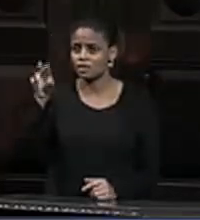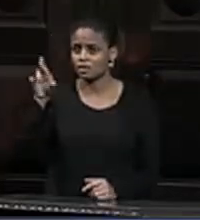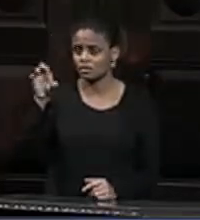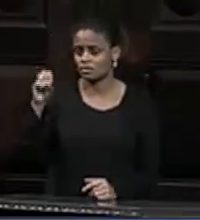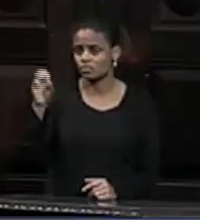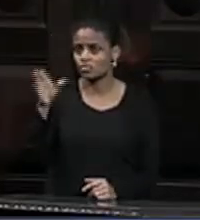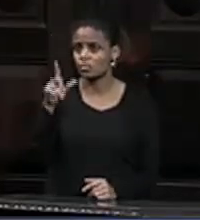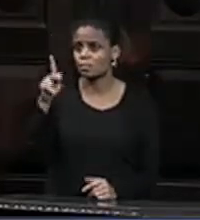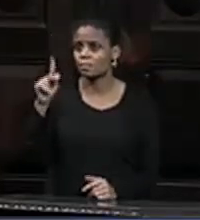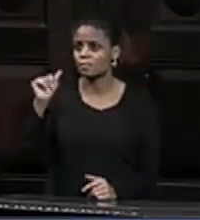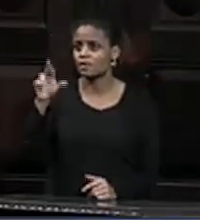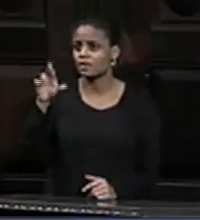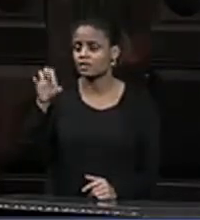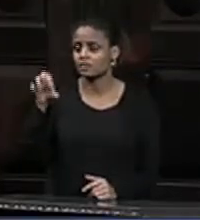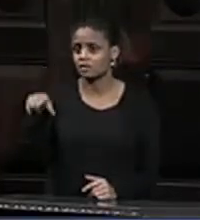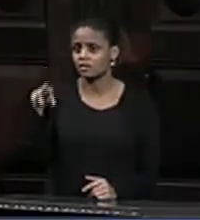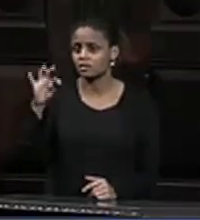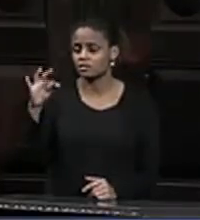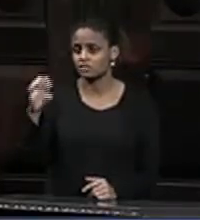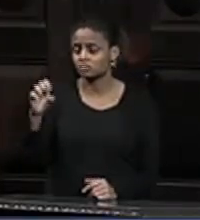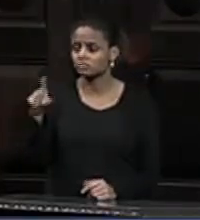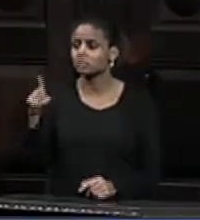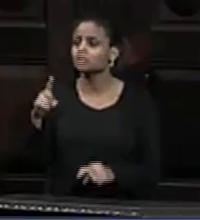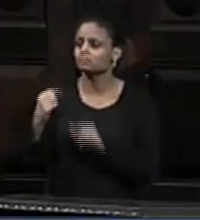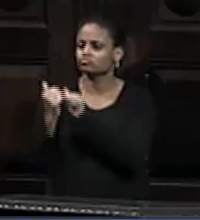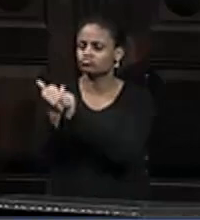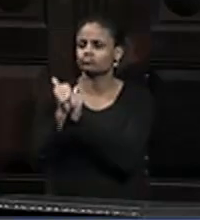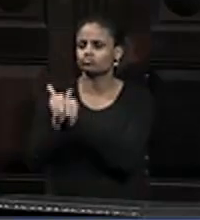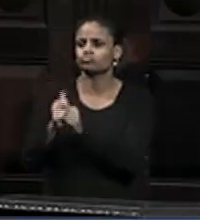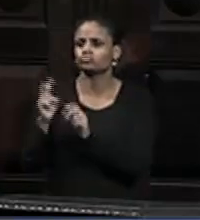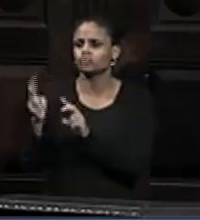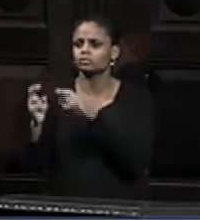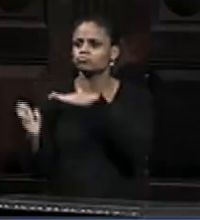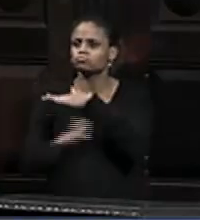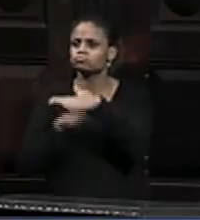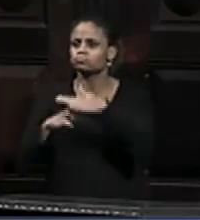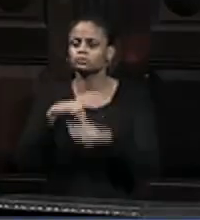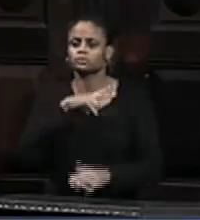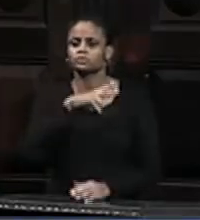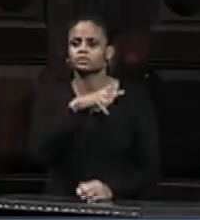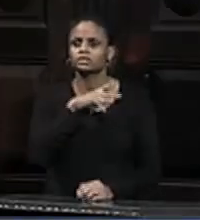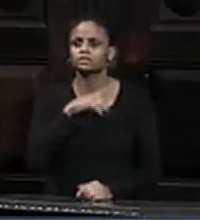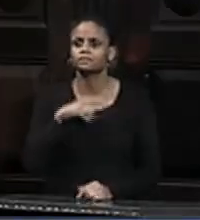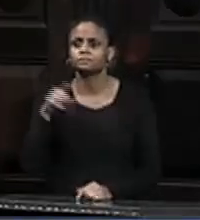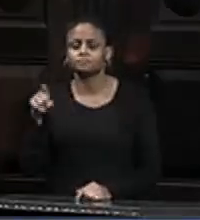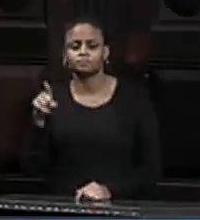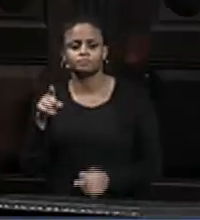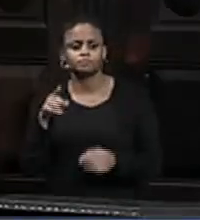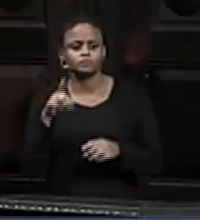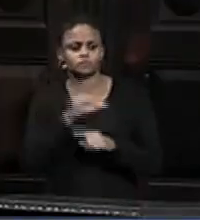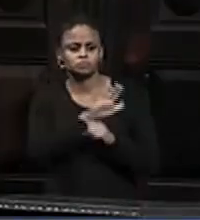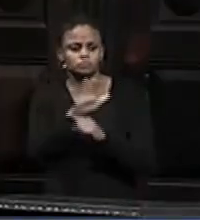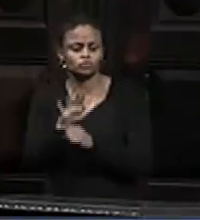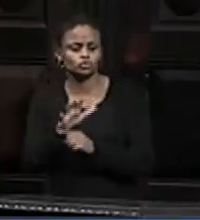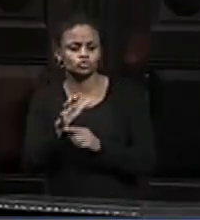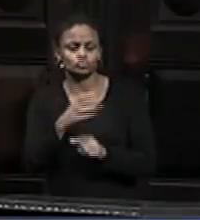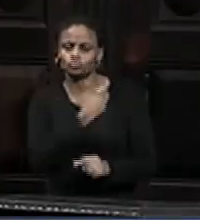expressivo da iniciativa privada, que serviu ao governo